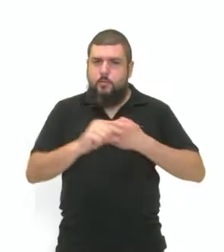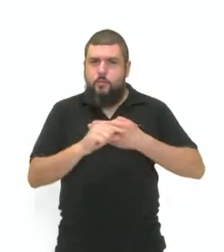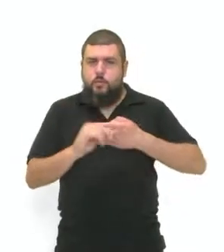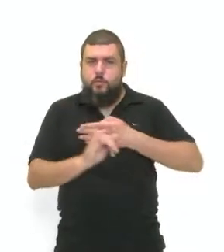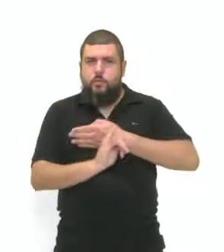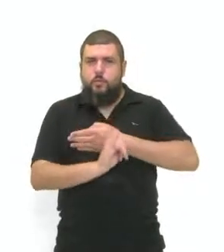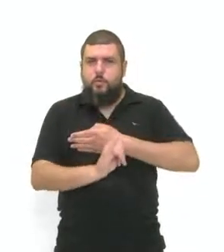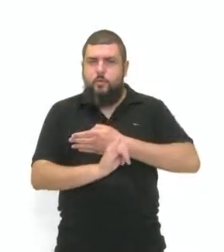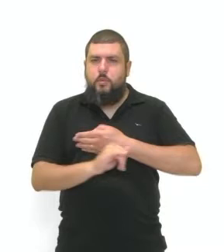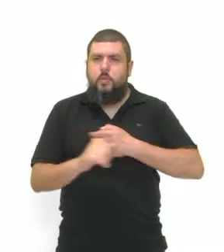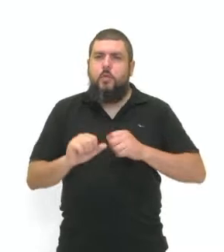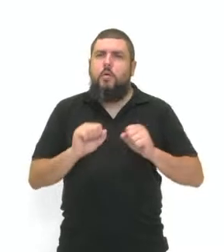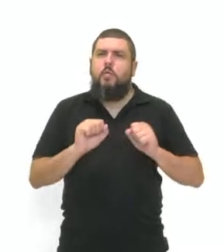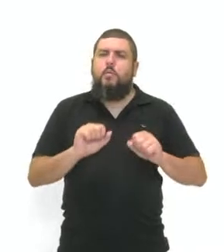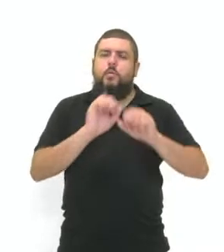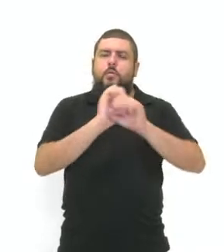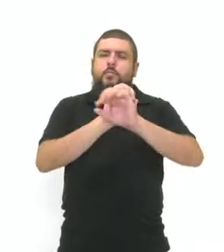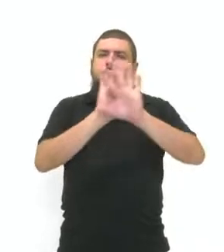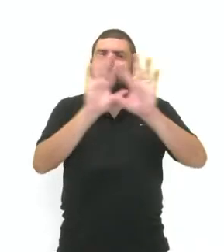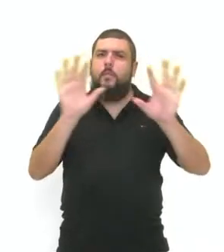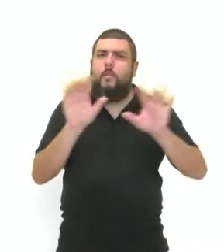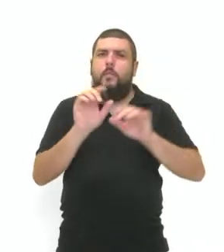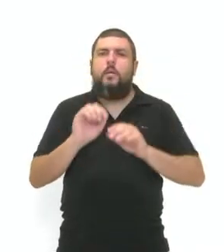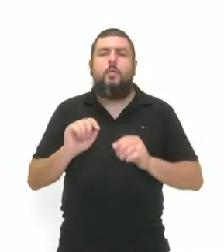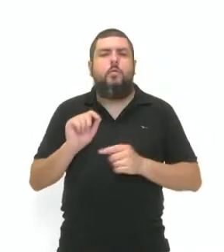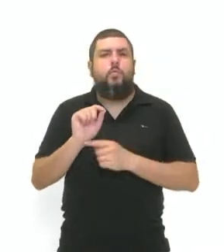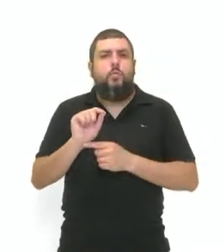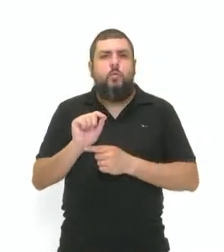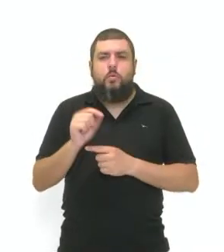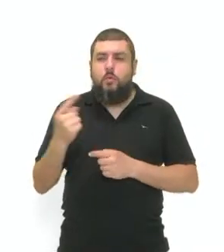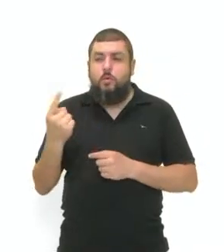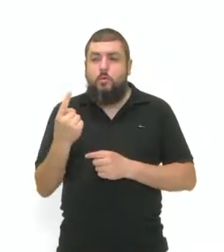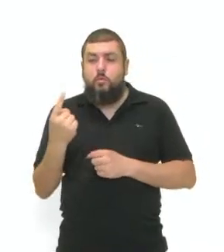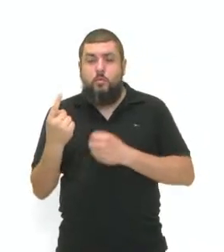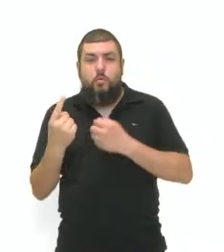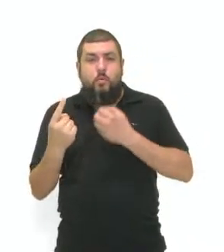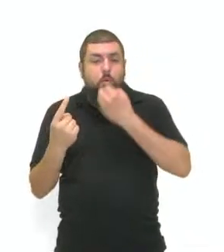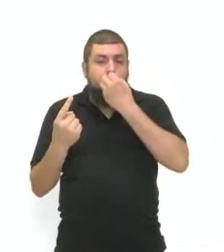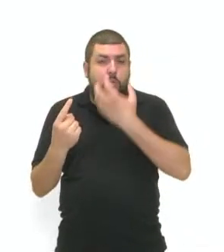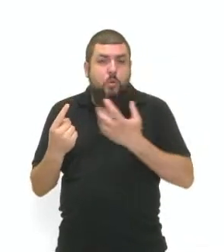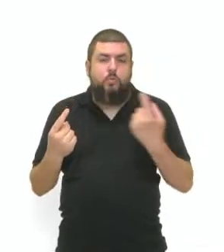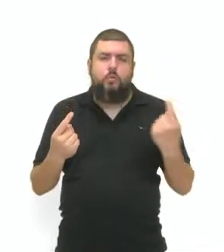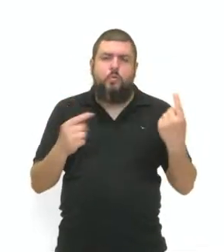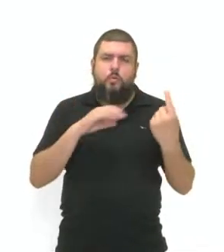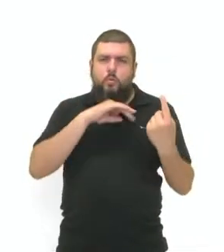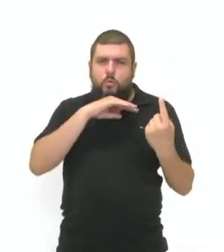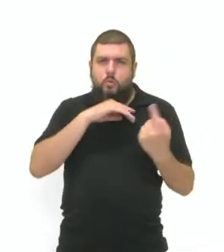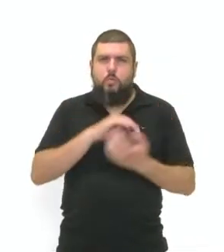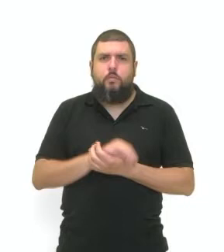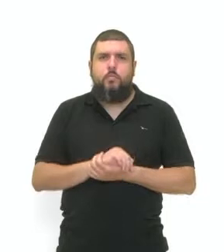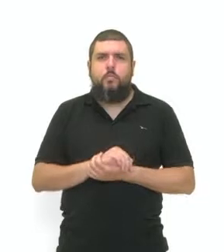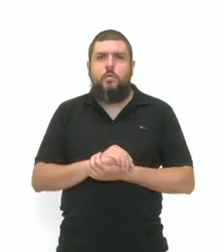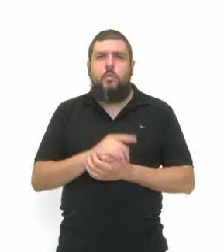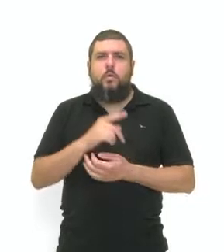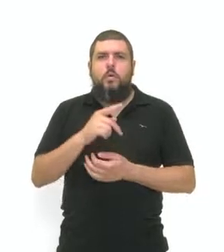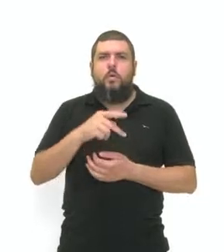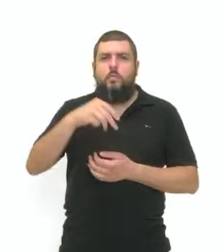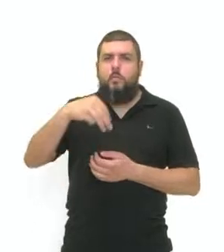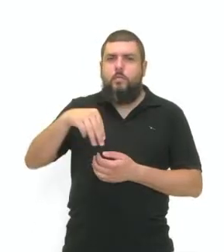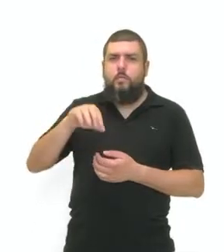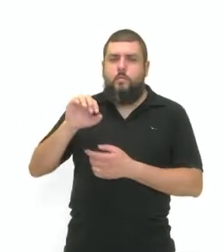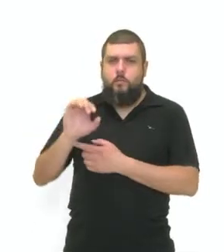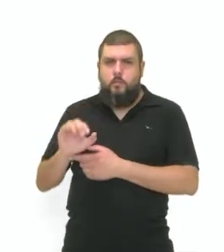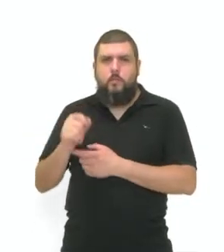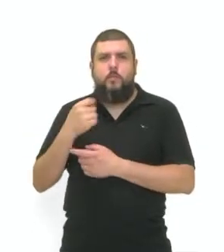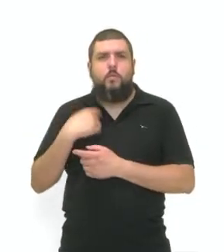preciso for, a ideia de que a solidão boa e solidão ruim. Paulo Mendes Campos, já que falamos nele, escreveu